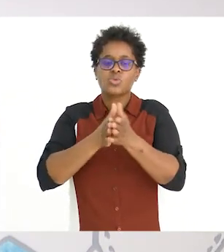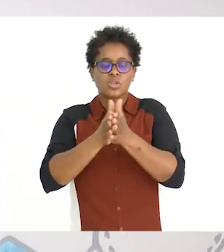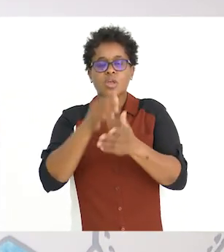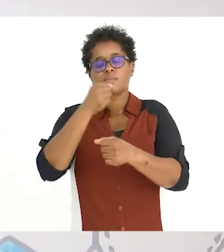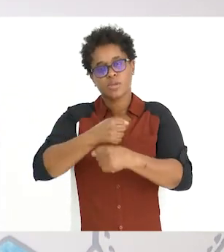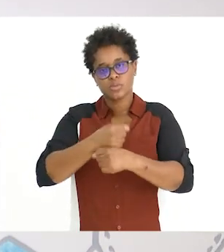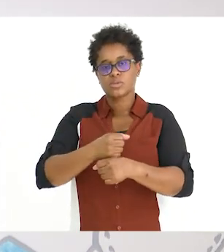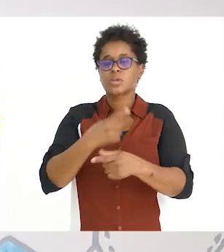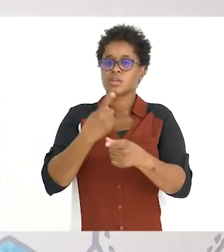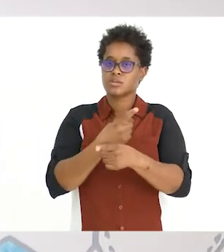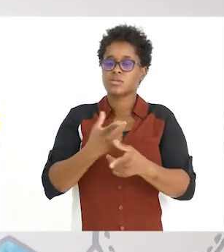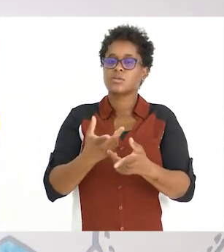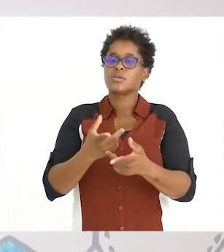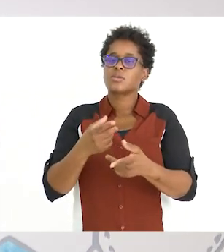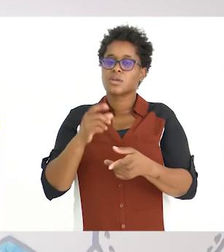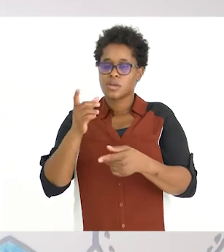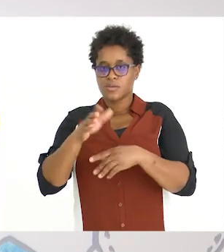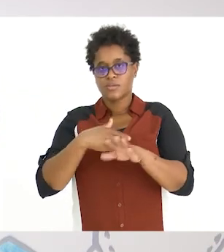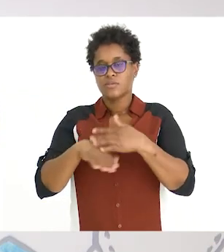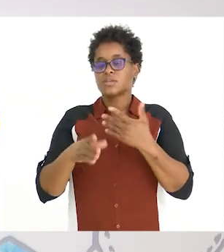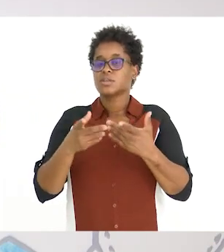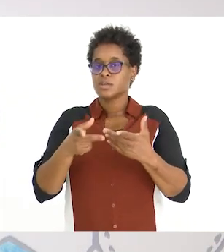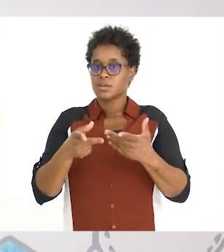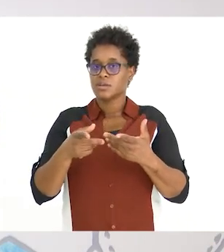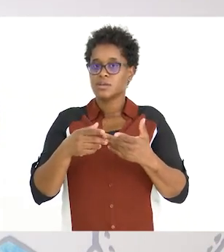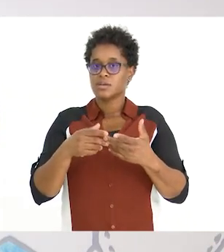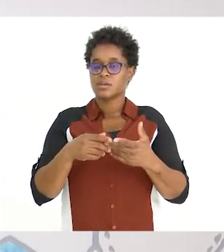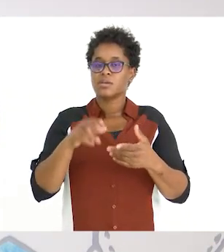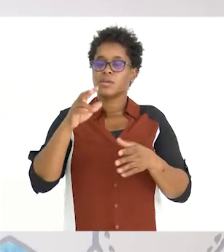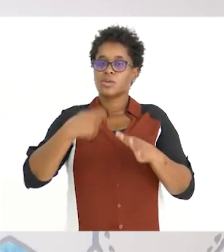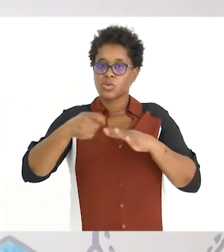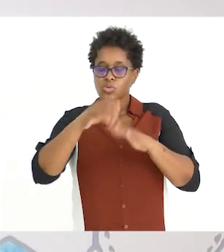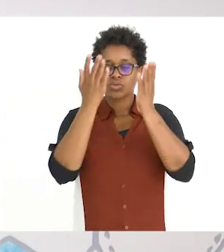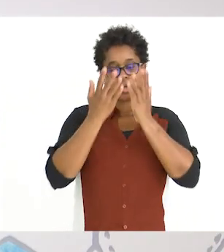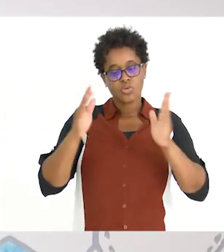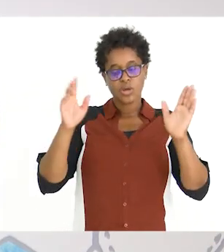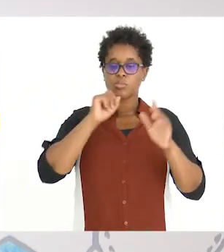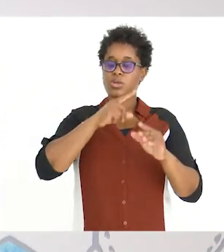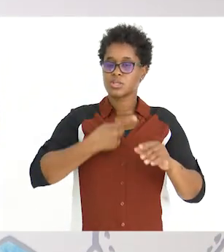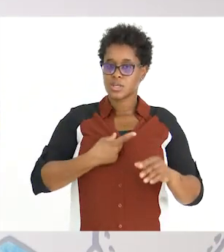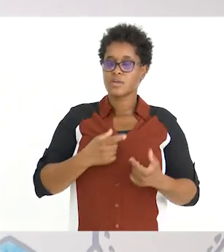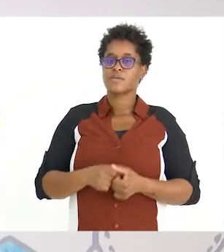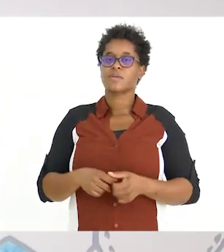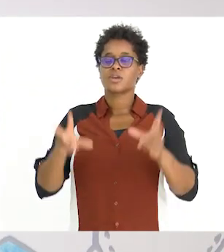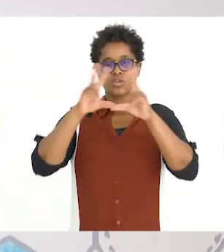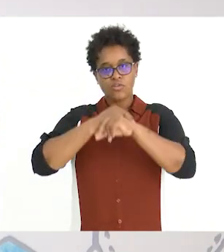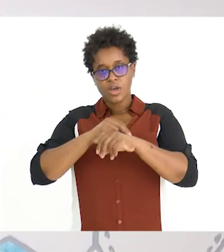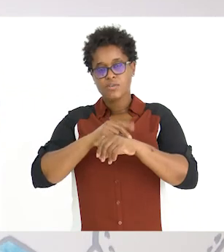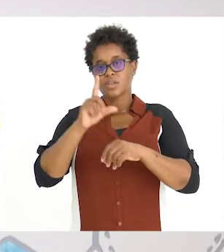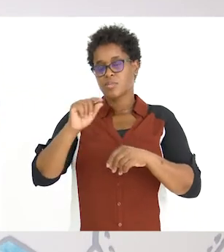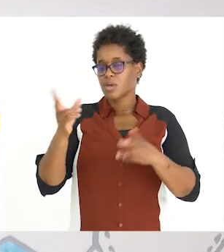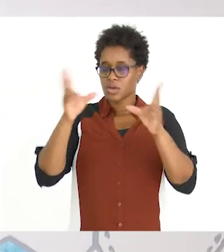produzir, elementos esses que vamos dividir em recursos naturais, que podem ser renováveis e